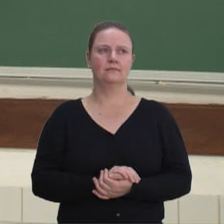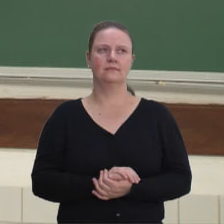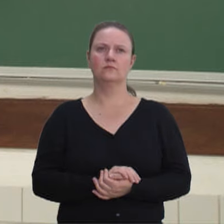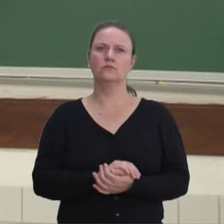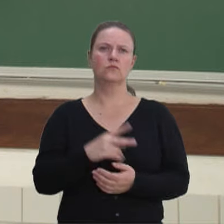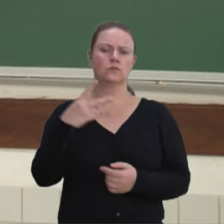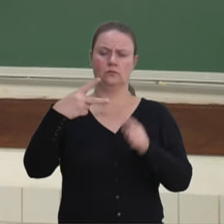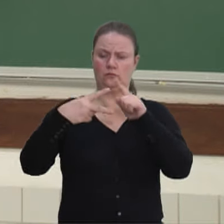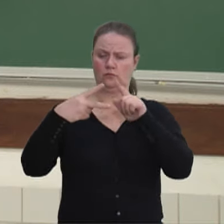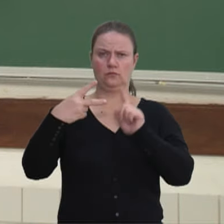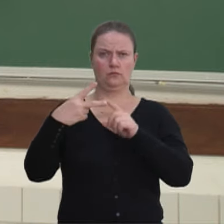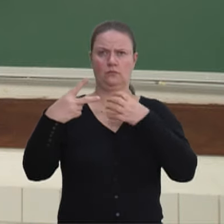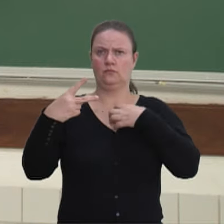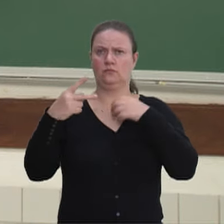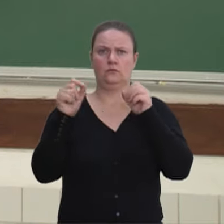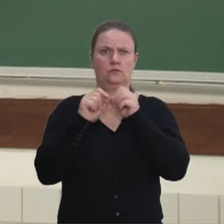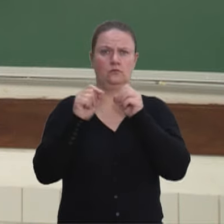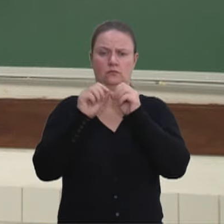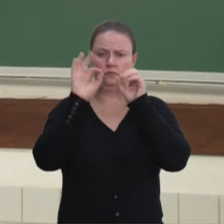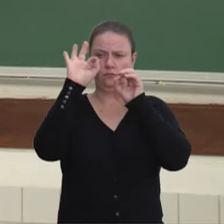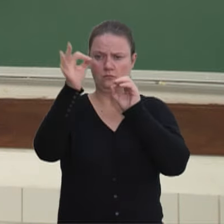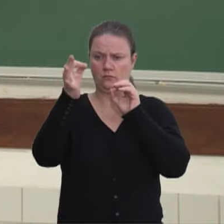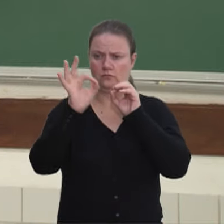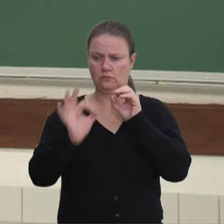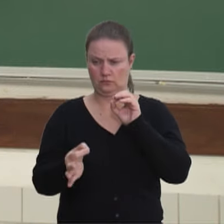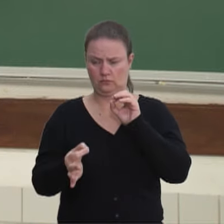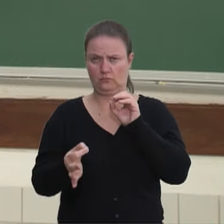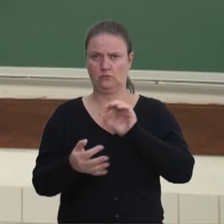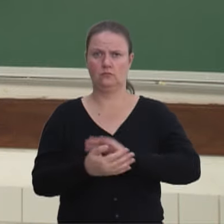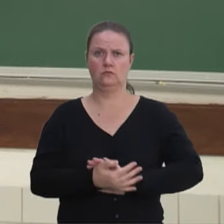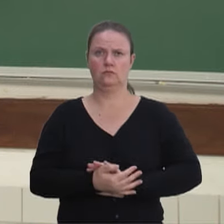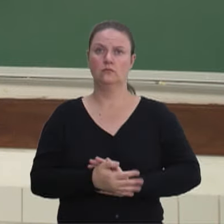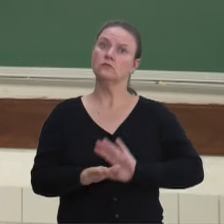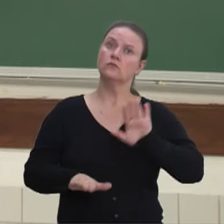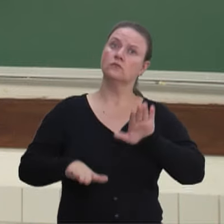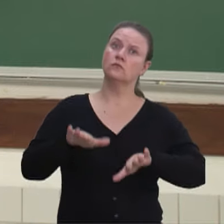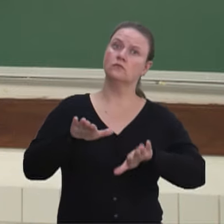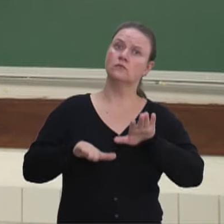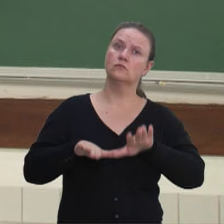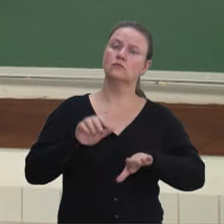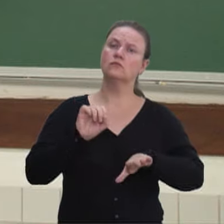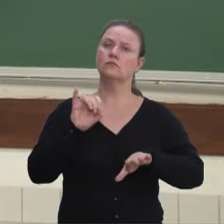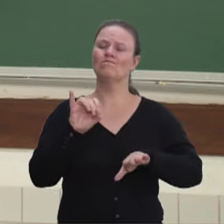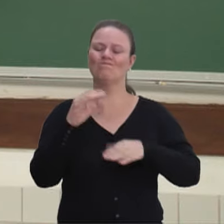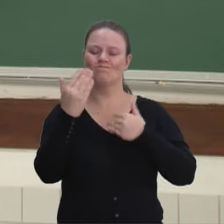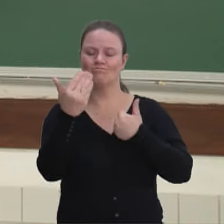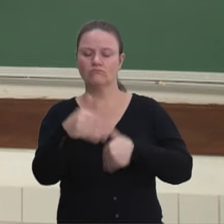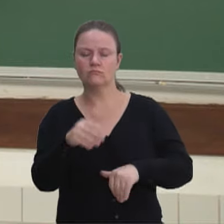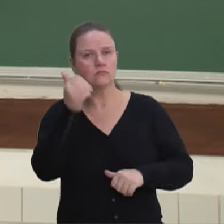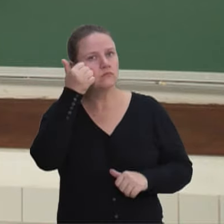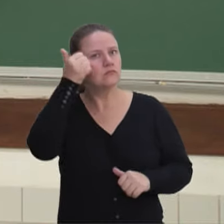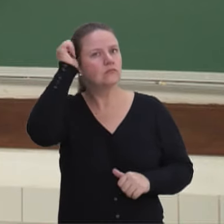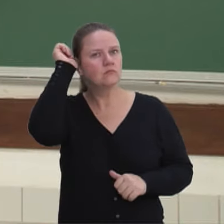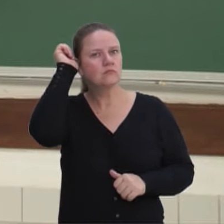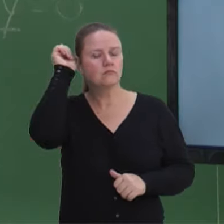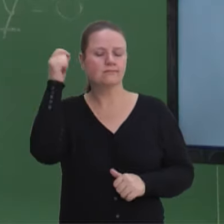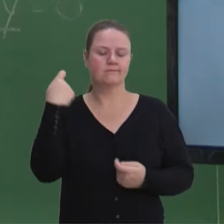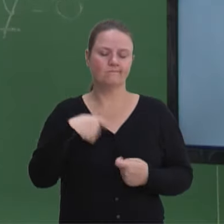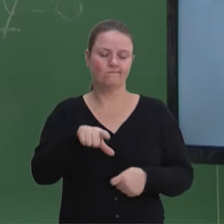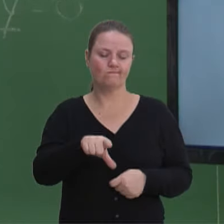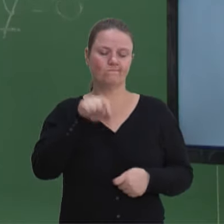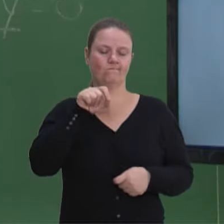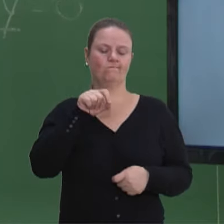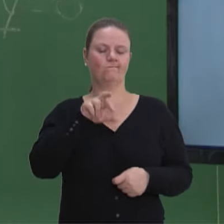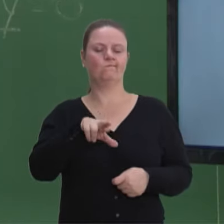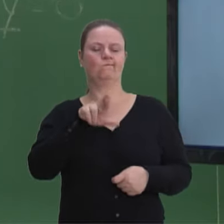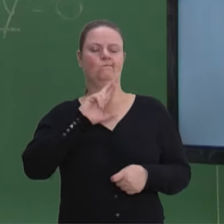corretas, gente. Porém, essa forma aqui, às vezes eu tenho uma questão lá de vestibular, uma questão objetiva, ele vai me dar